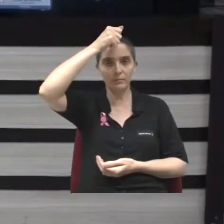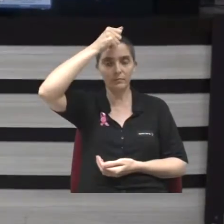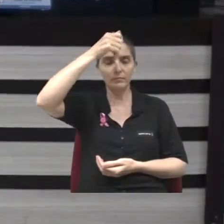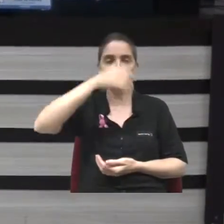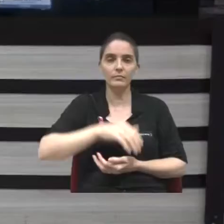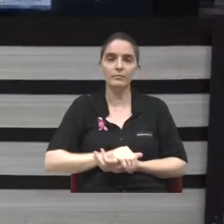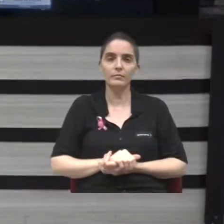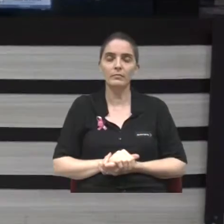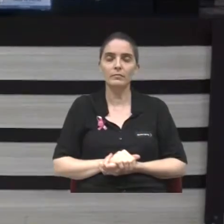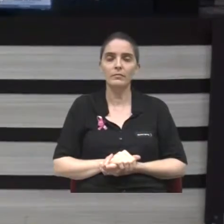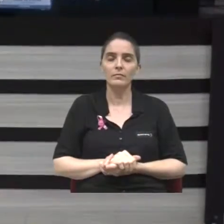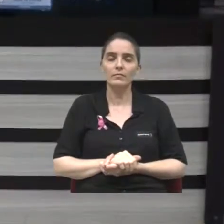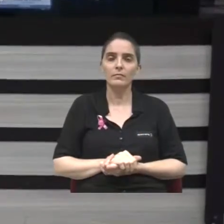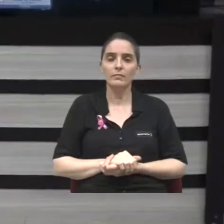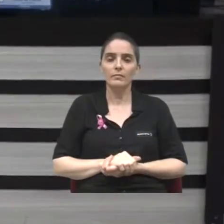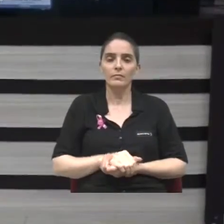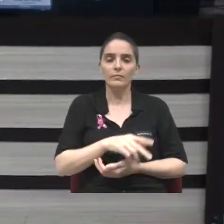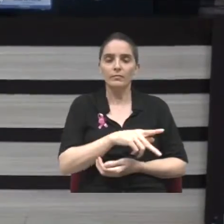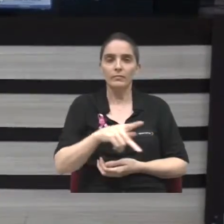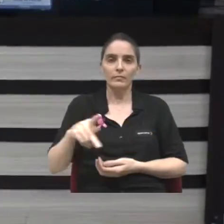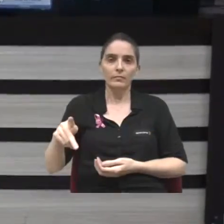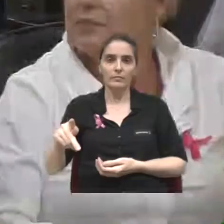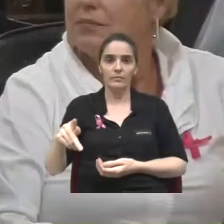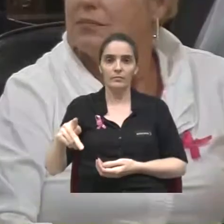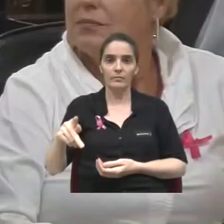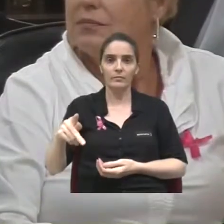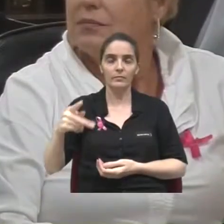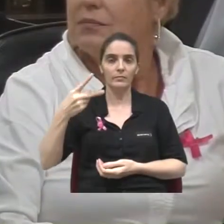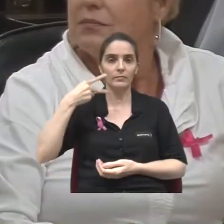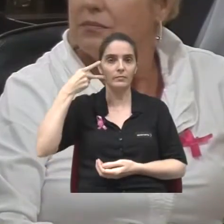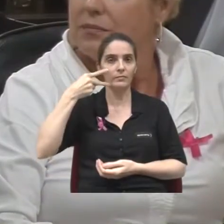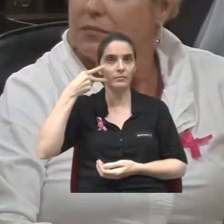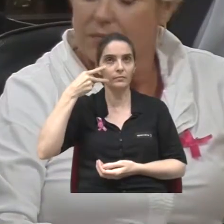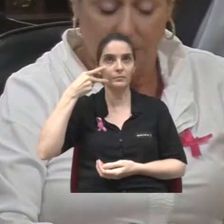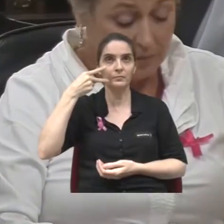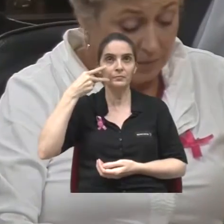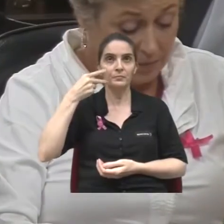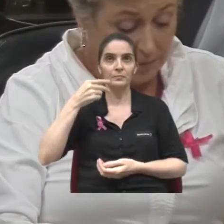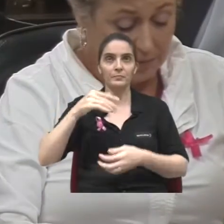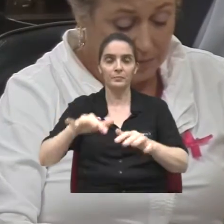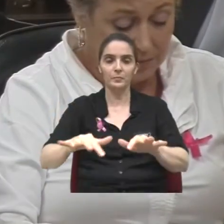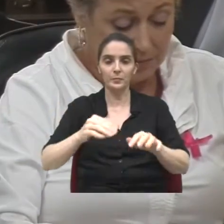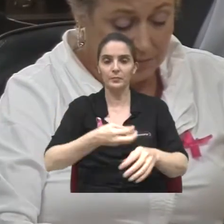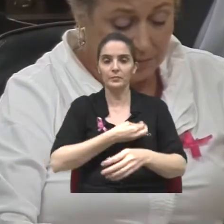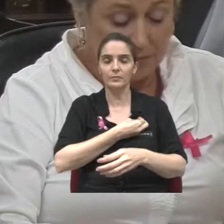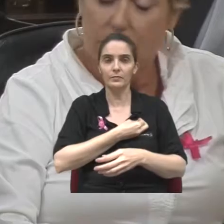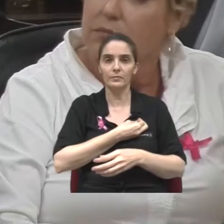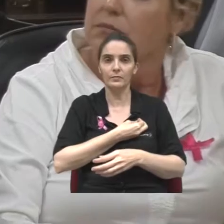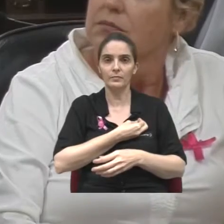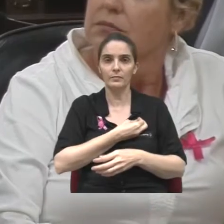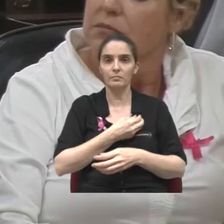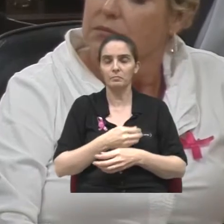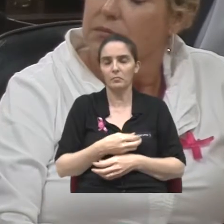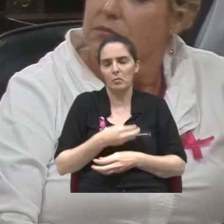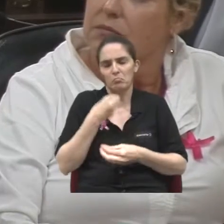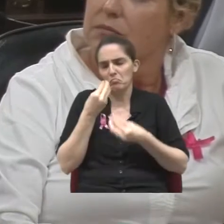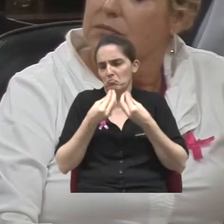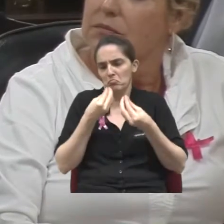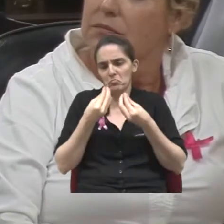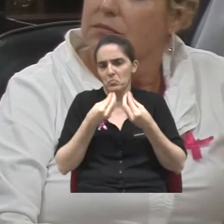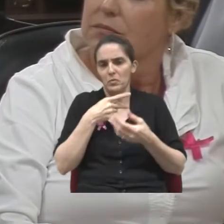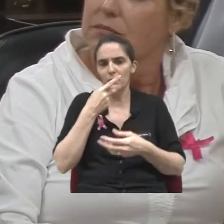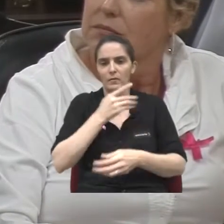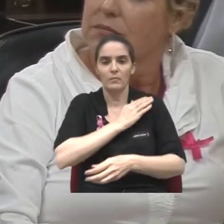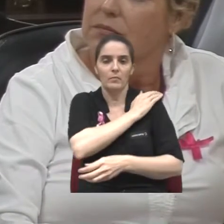Franco. Senhor presidente, nobres pares, público presente, há muito o que se falar, capitão do Vale,